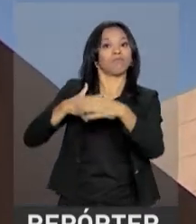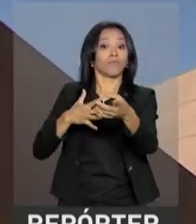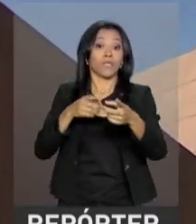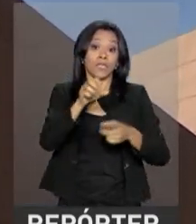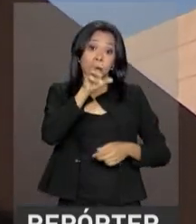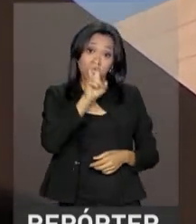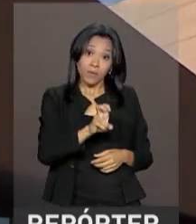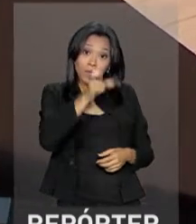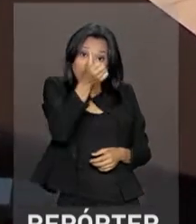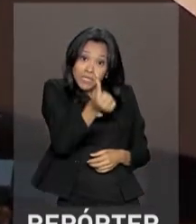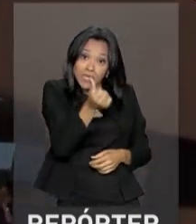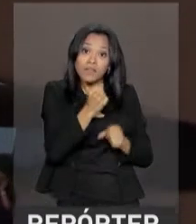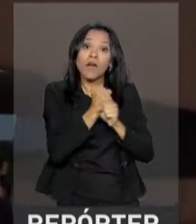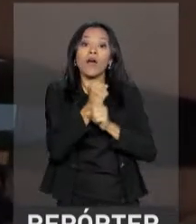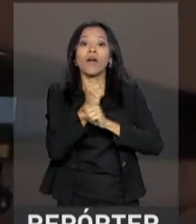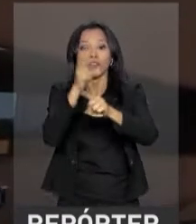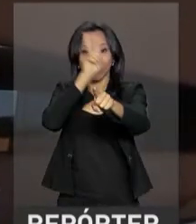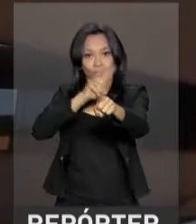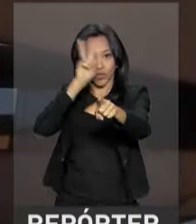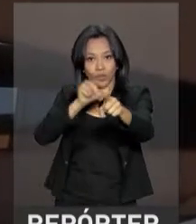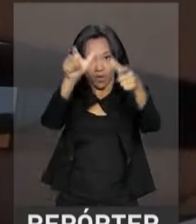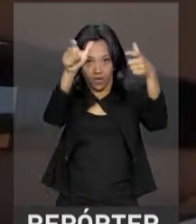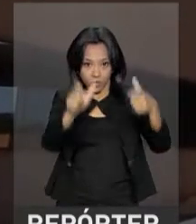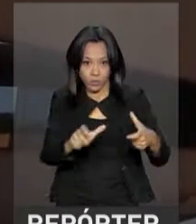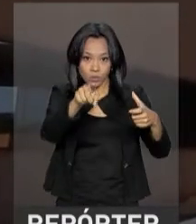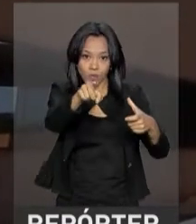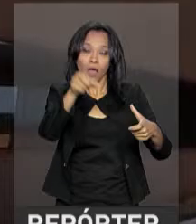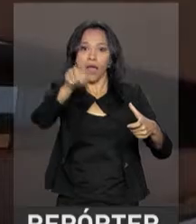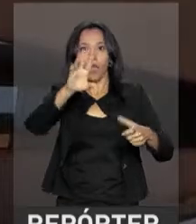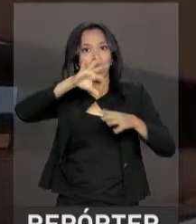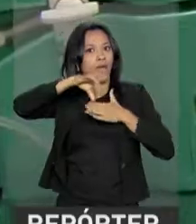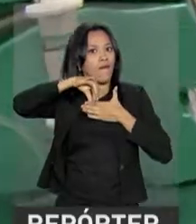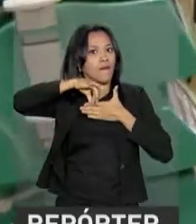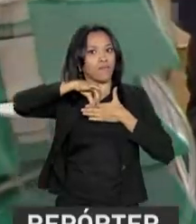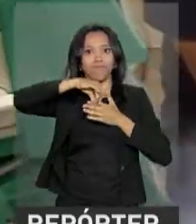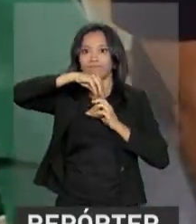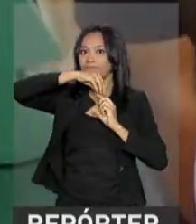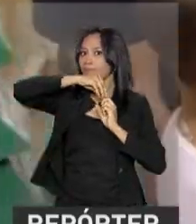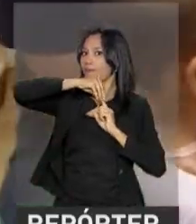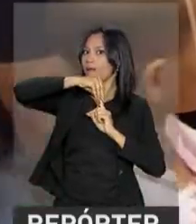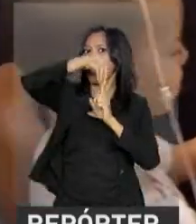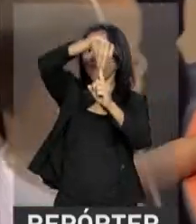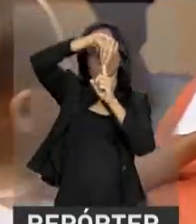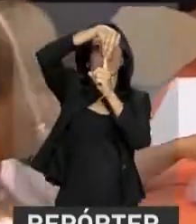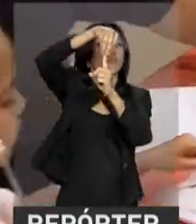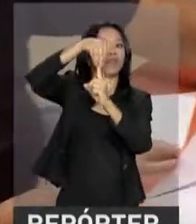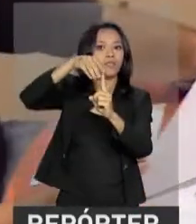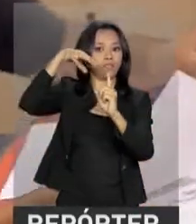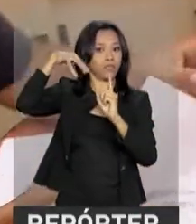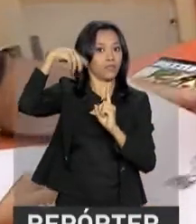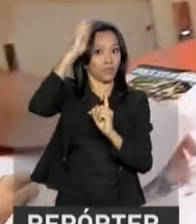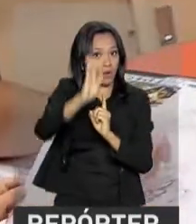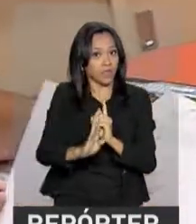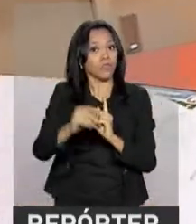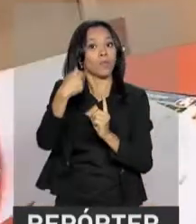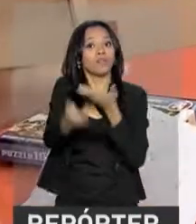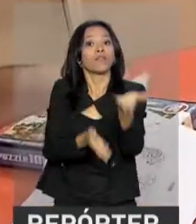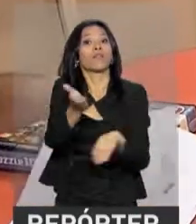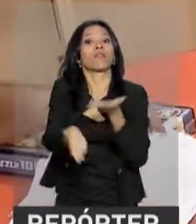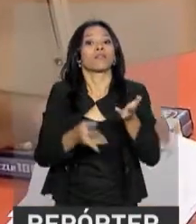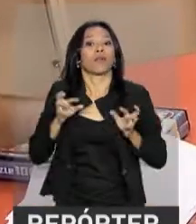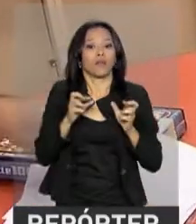história o hospital do câncer de barretos é referência no tratamento da doença o atendimento 100% gratuito é